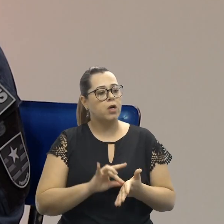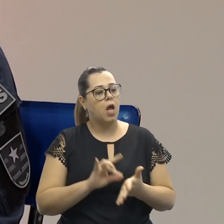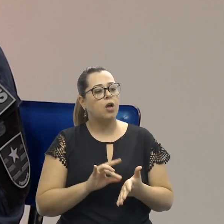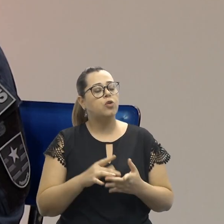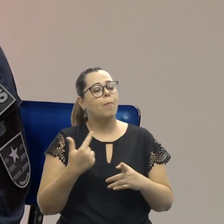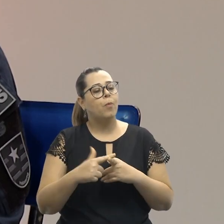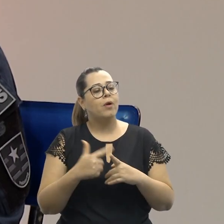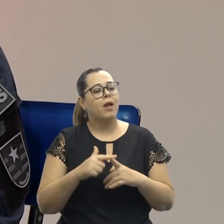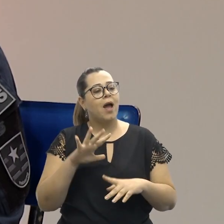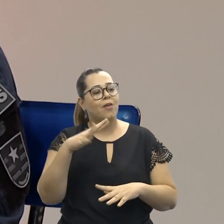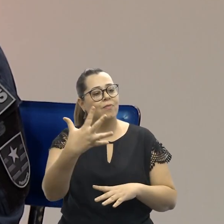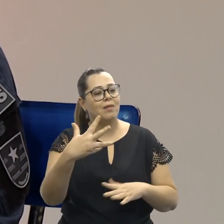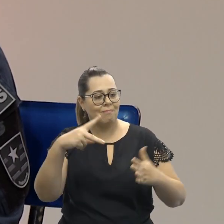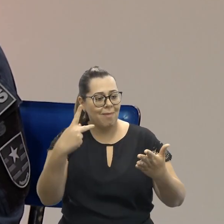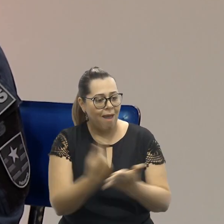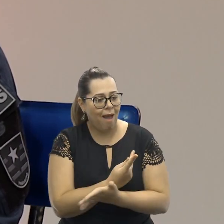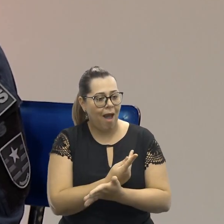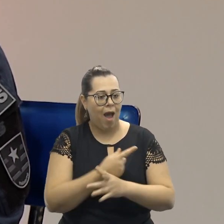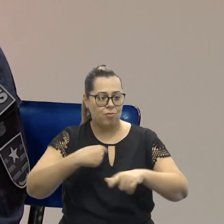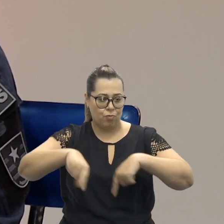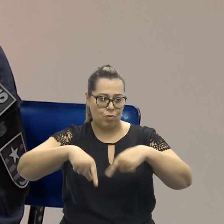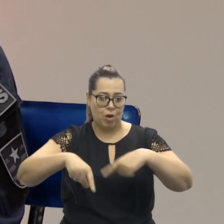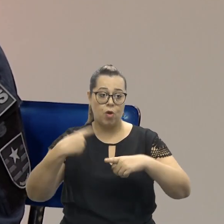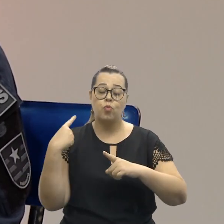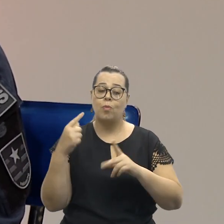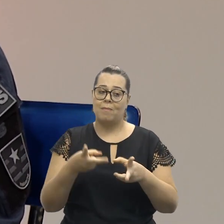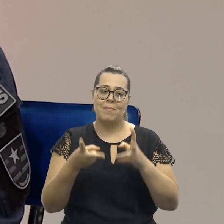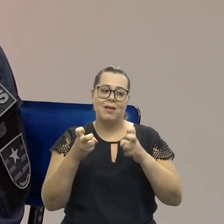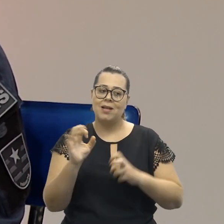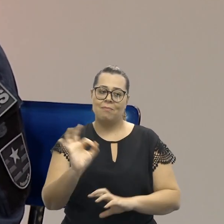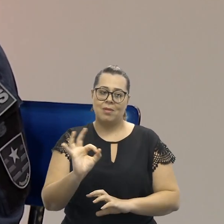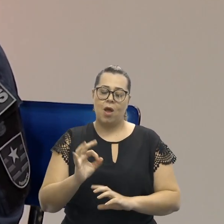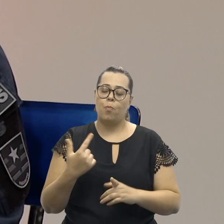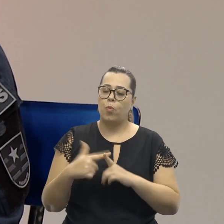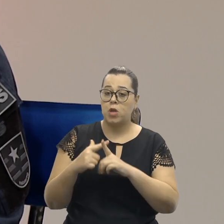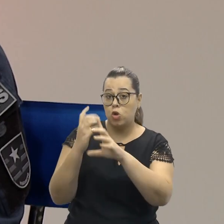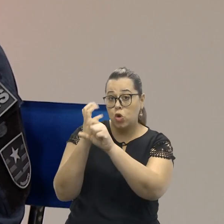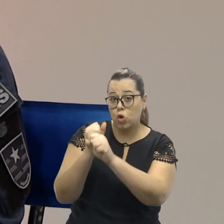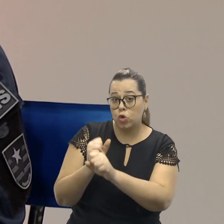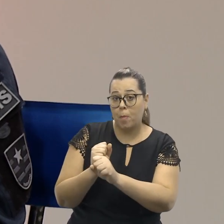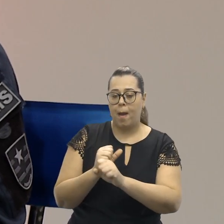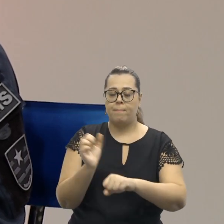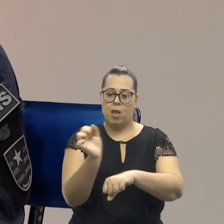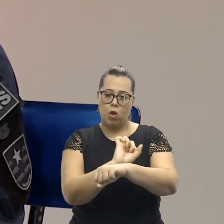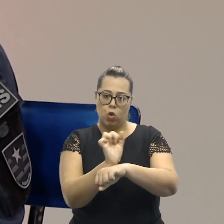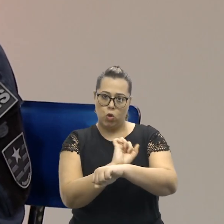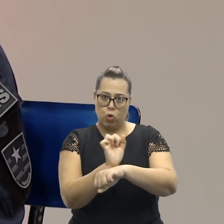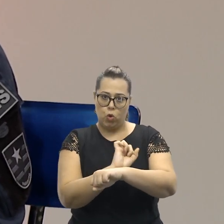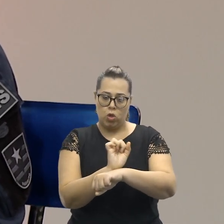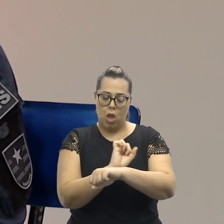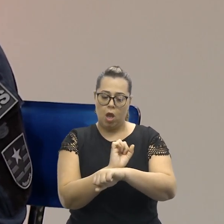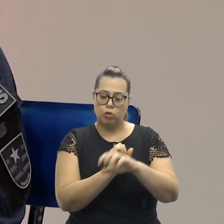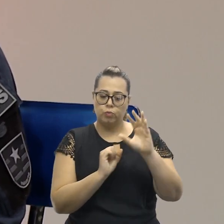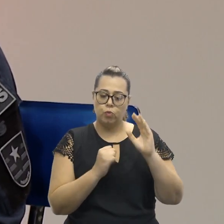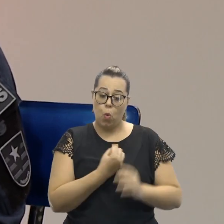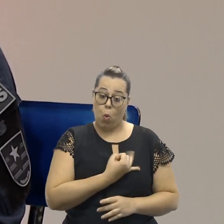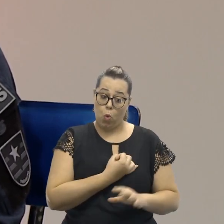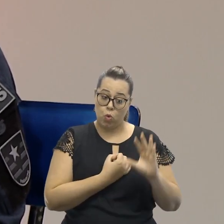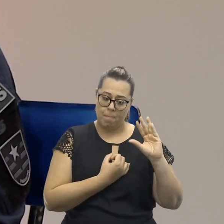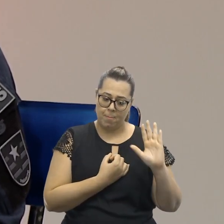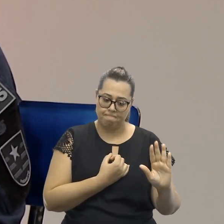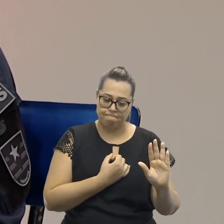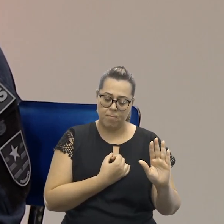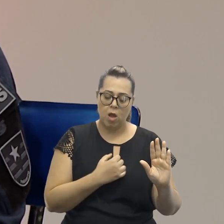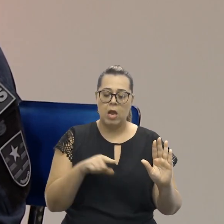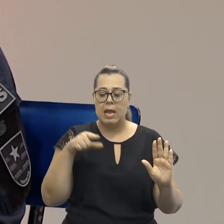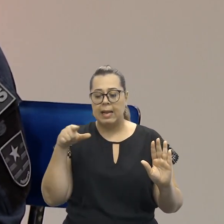perceptível muitas vezes porque a gente faz um seguinte cálculo, né? Nós temos uma quantidade X de veículos sendo licenciados por uma